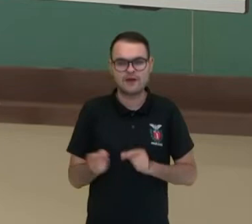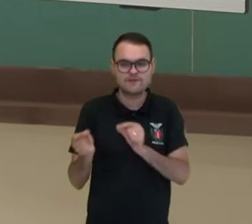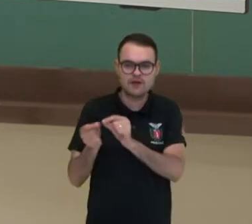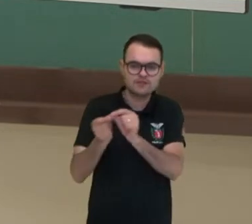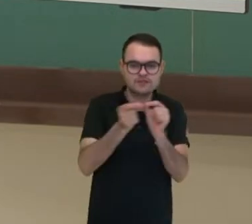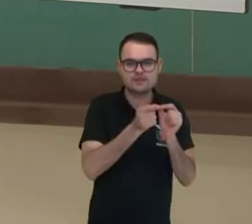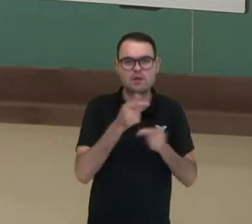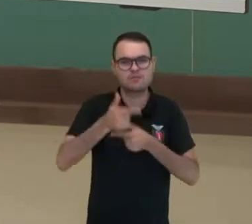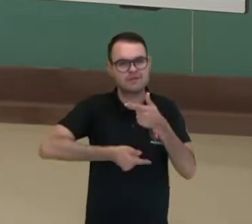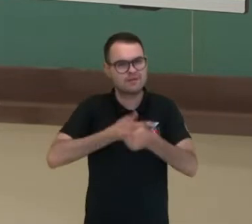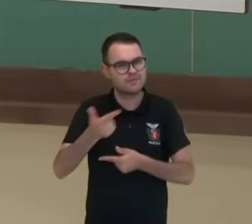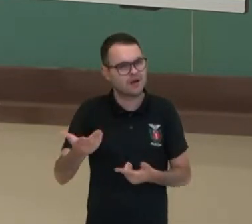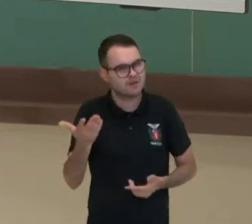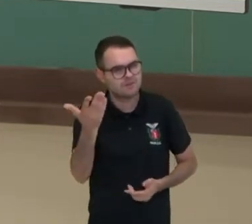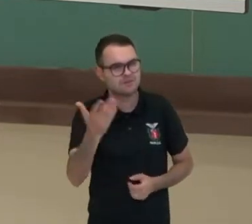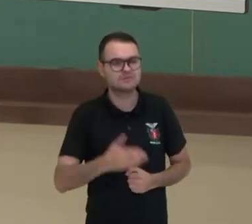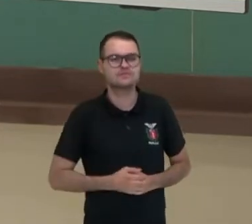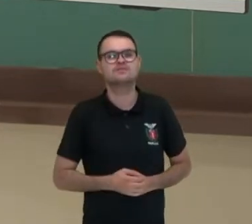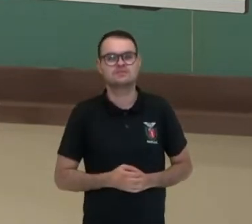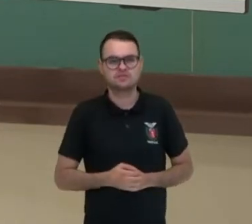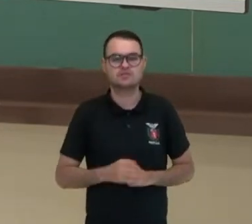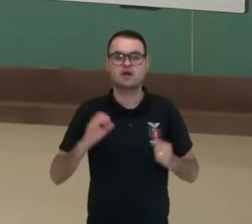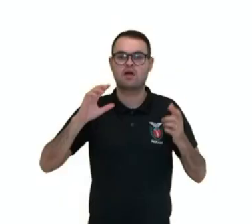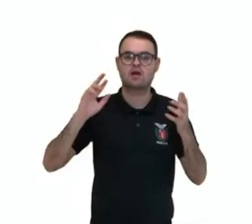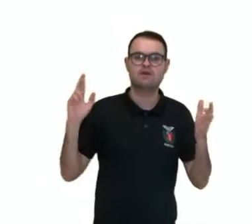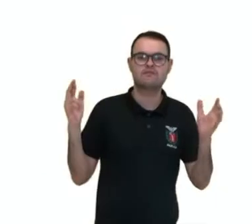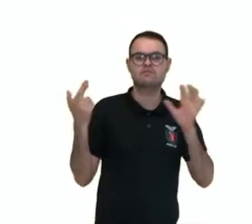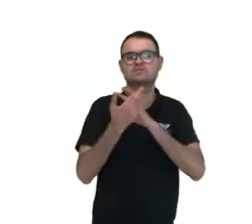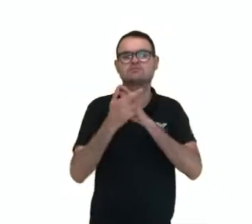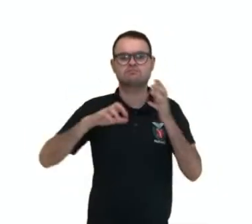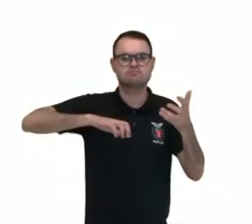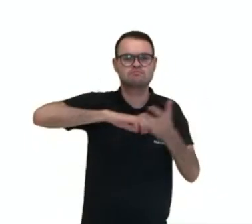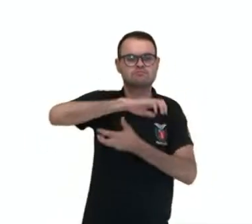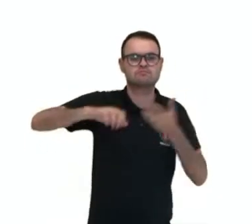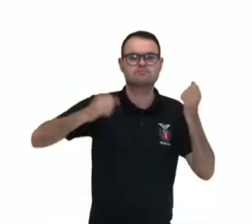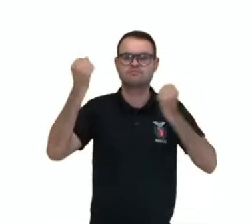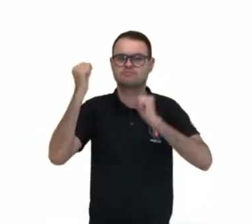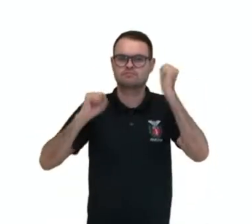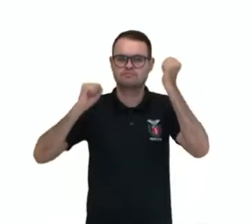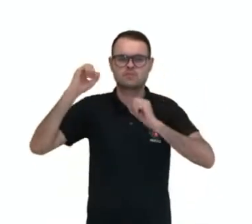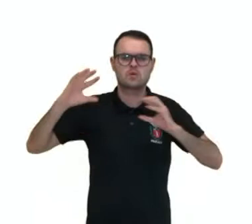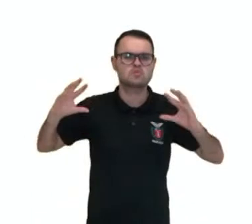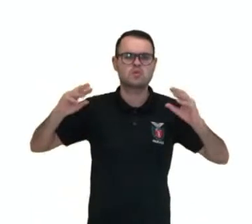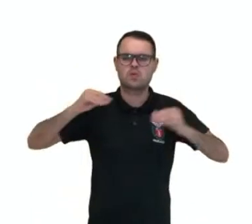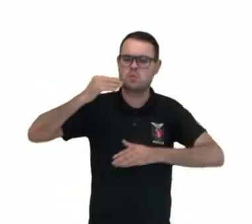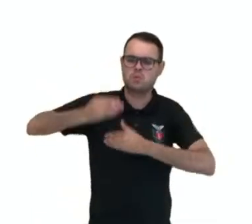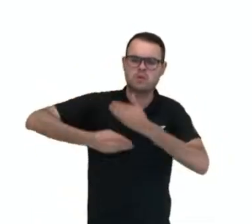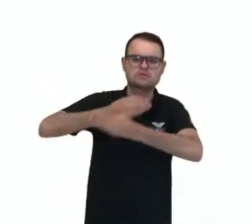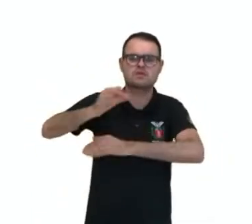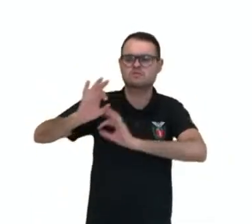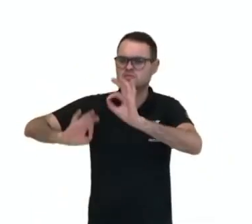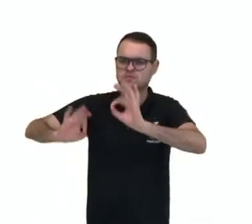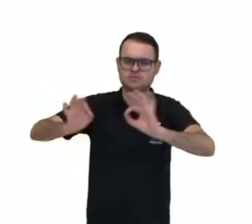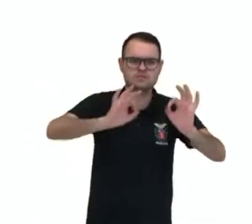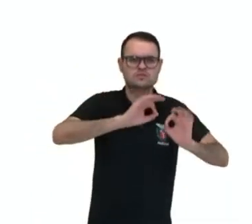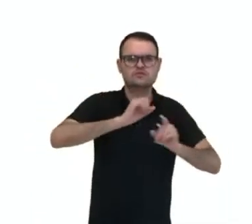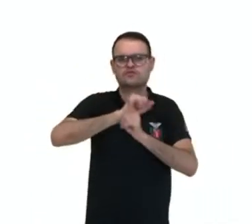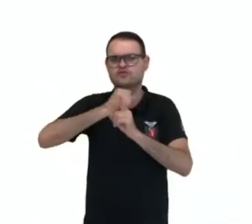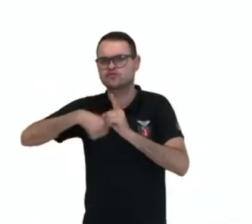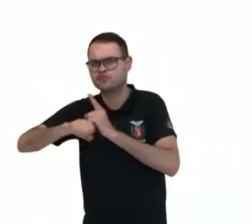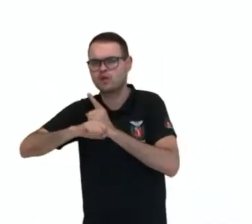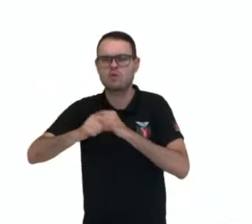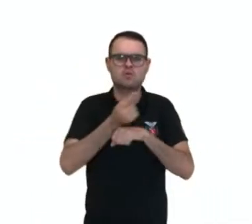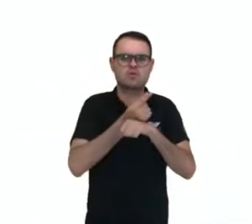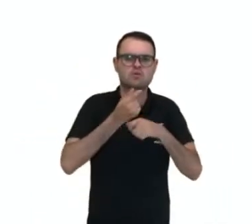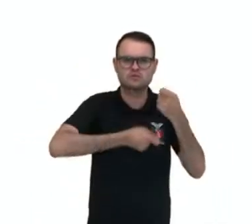o trabalho. Então, Revolução Industrial, todo o processo de transformação da organização social e econômica